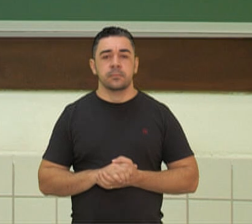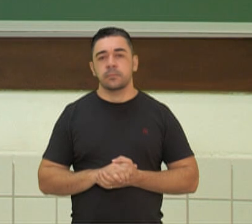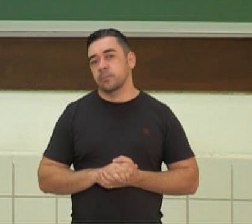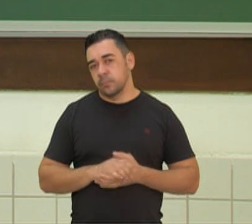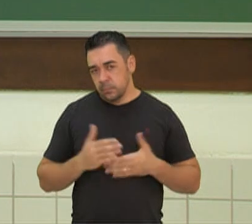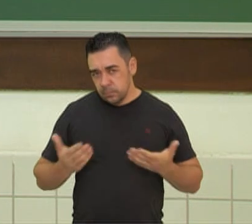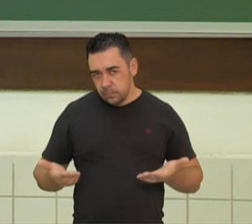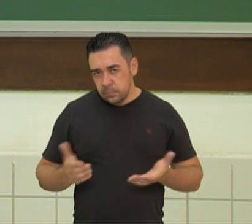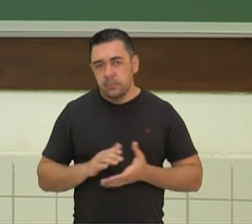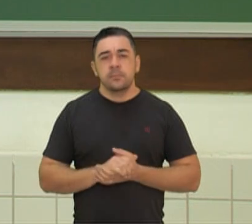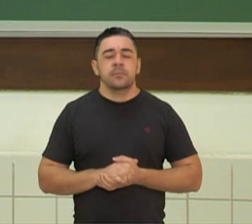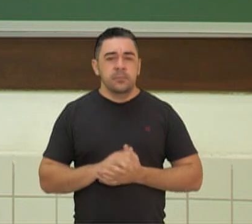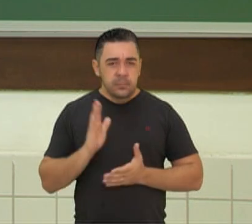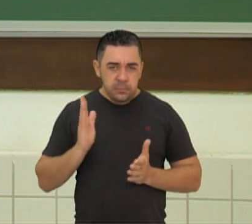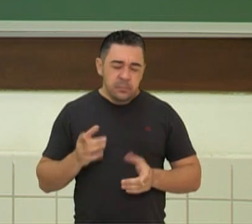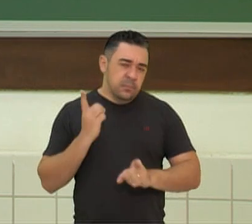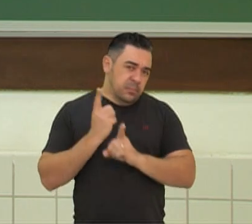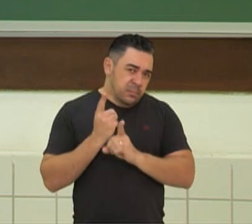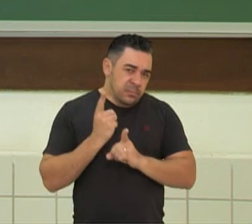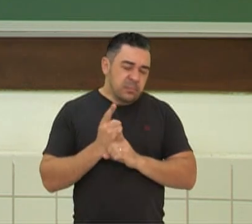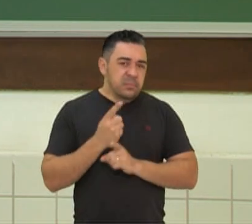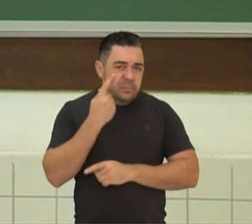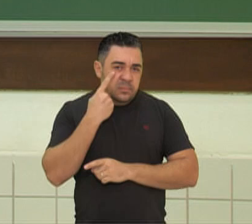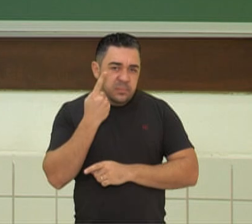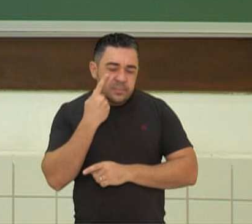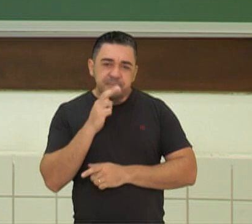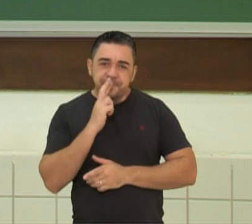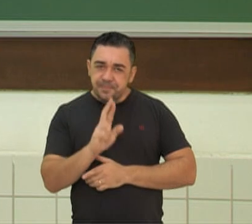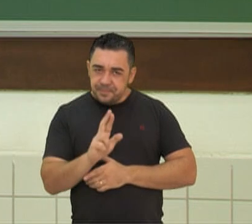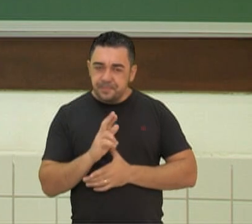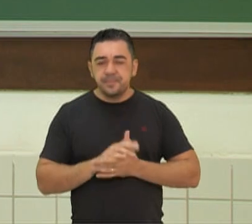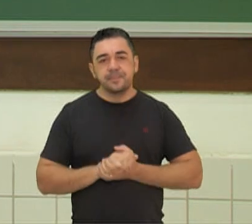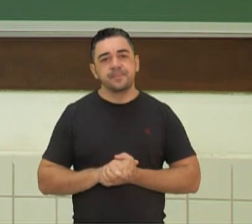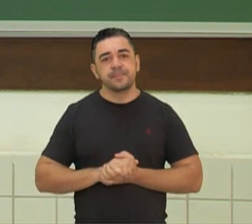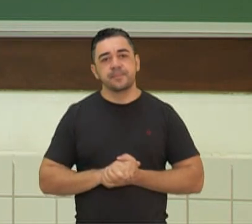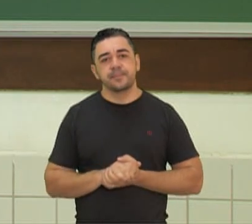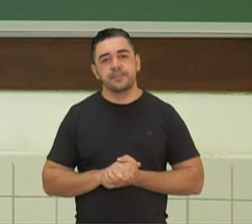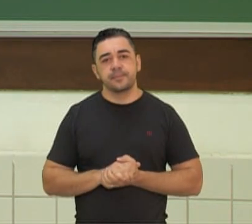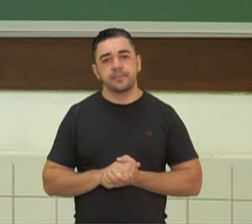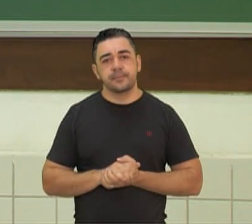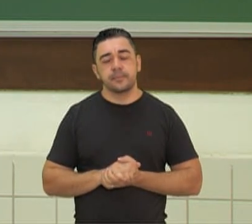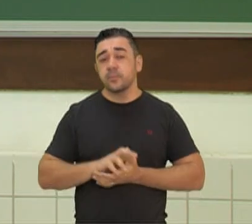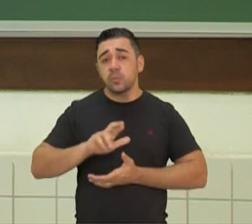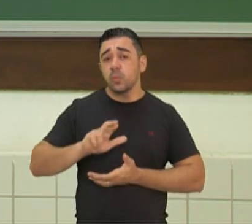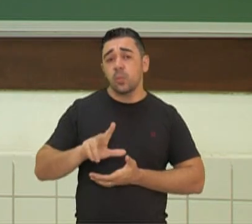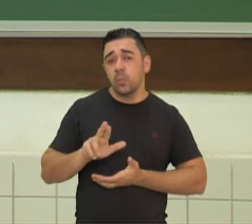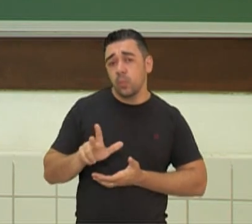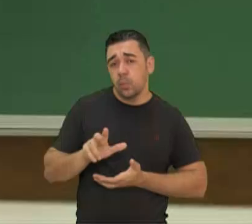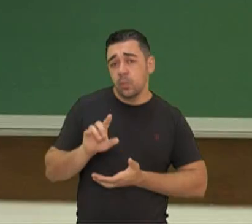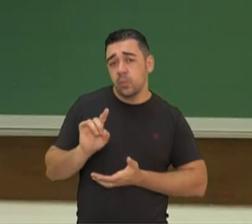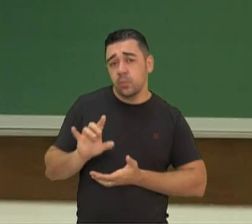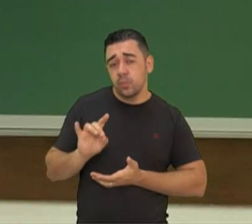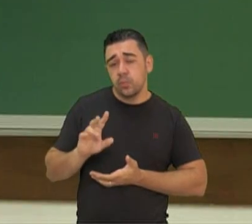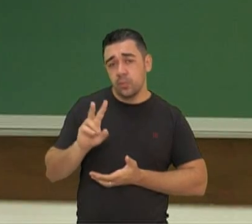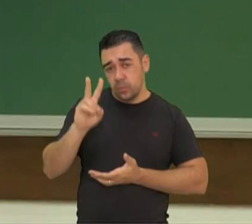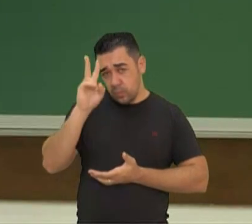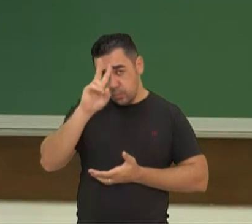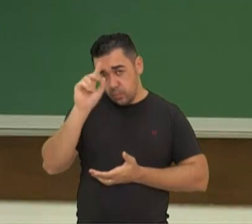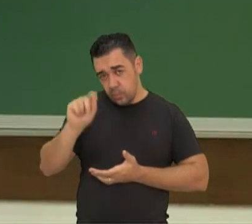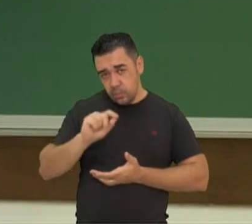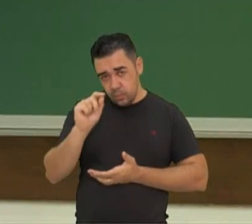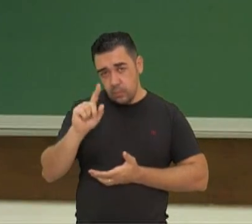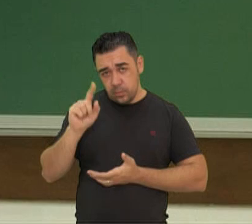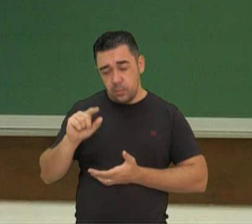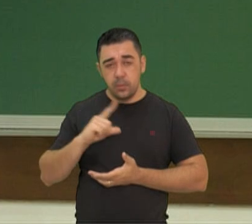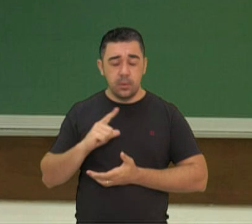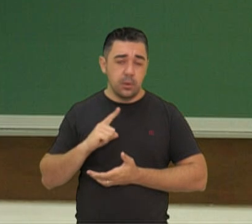Daí, pessoal, acharam? Vamos verificar a nossa resposta? Não é apenas, retomando aqui a questão, o